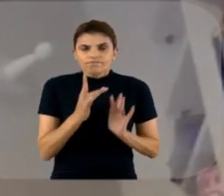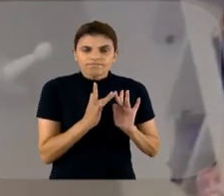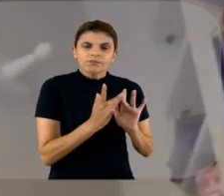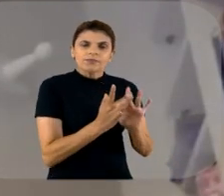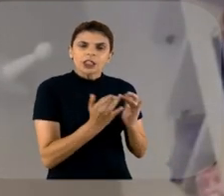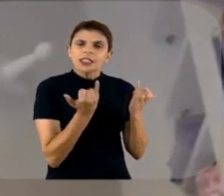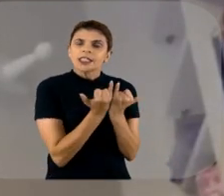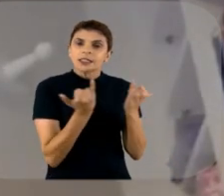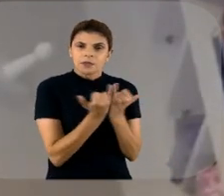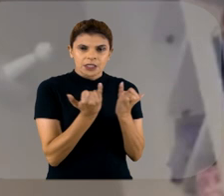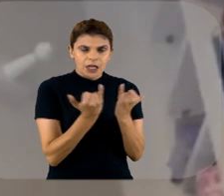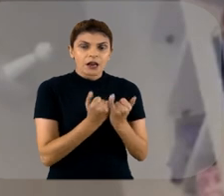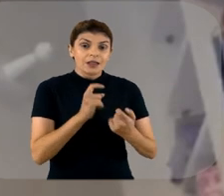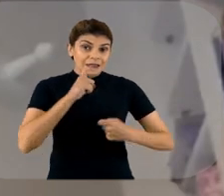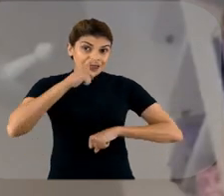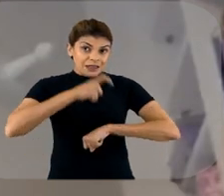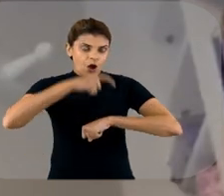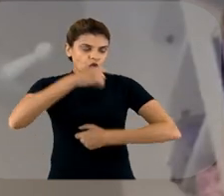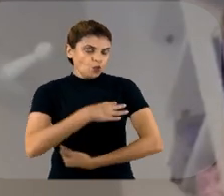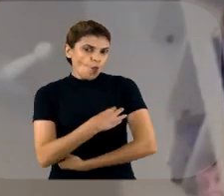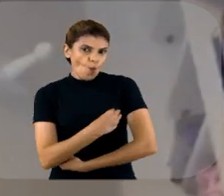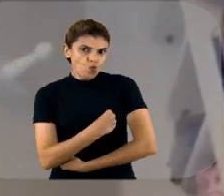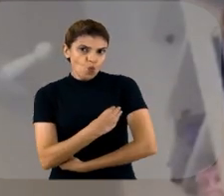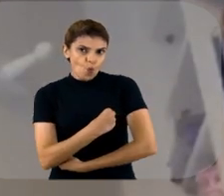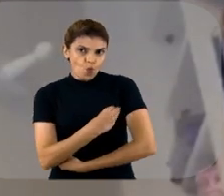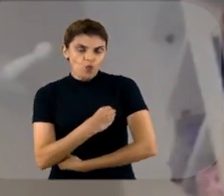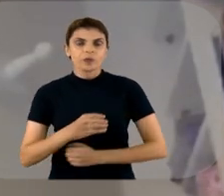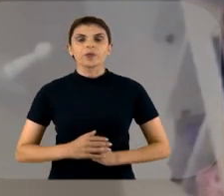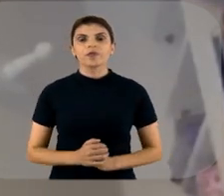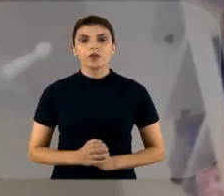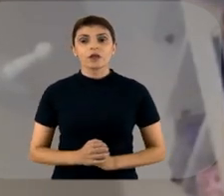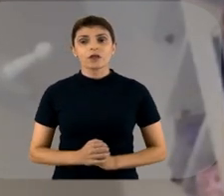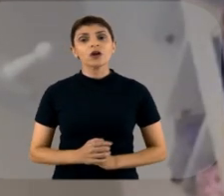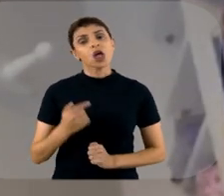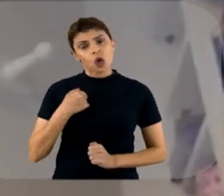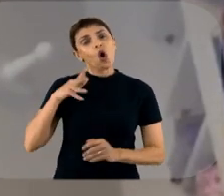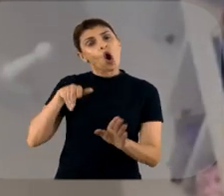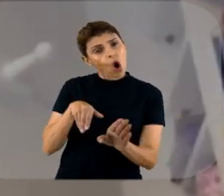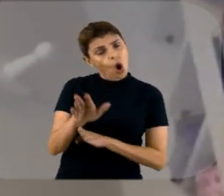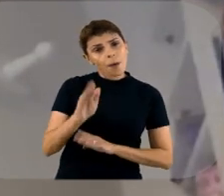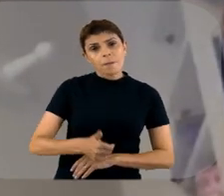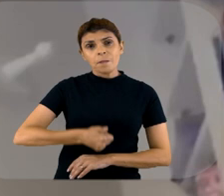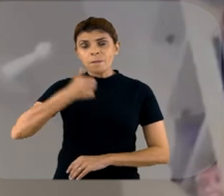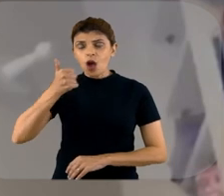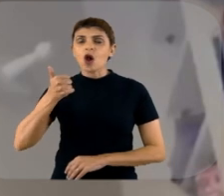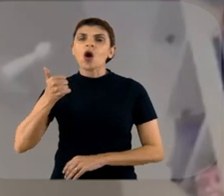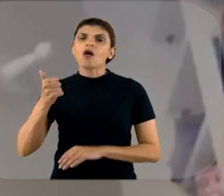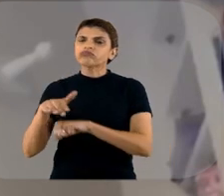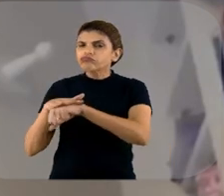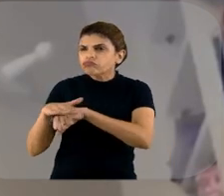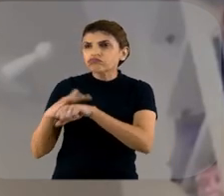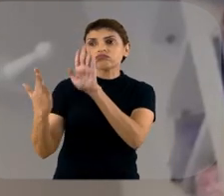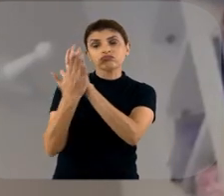durante eh essa prática então ah o que se tem recomendado é que isso seja